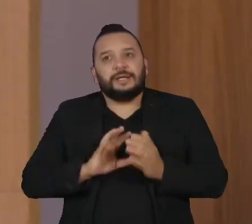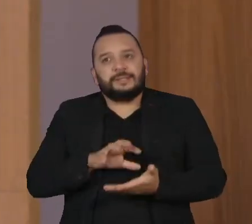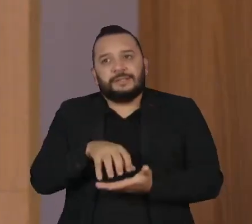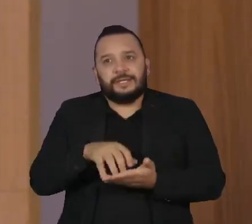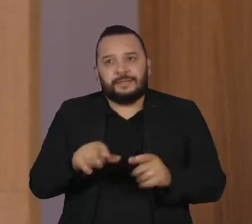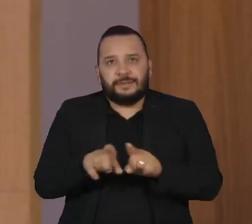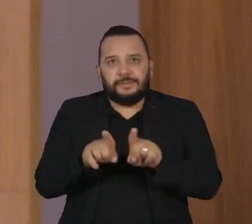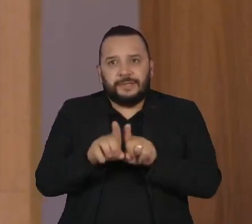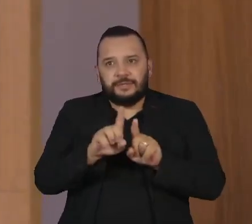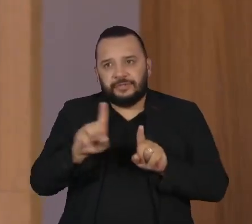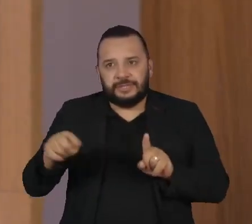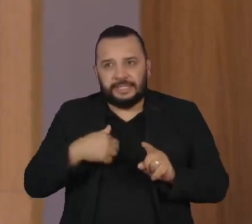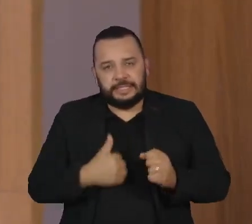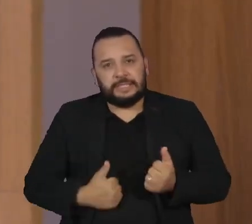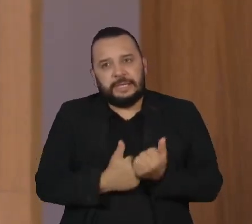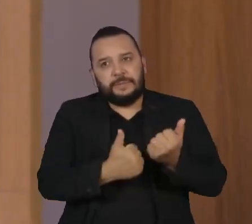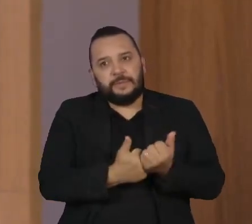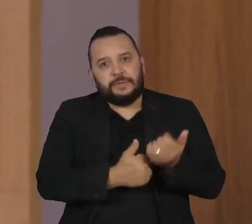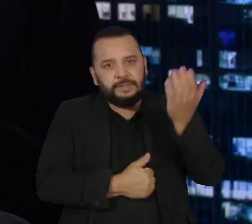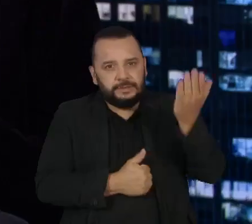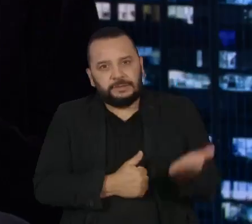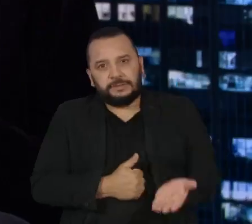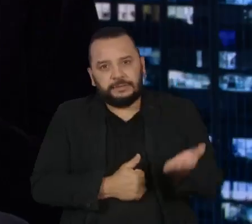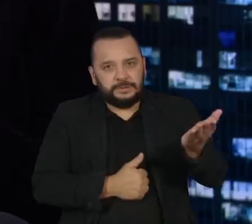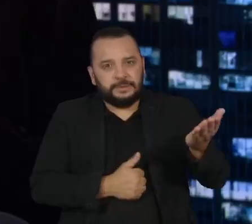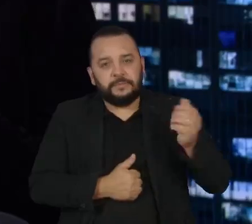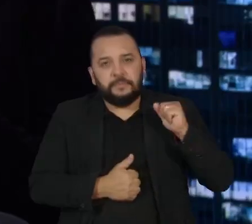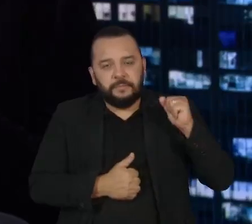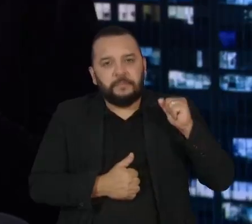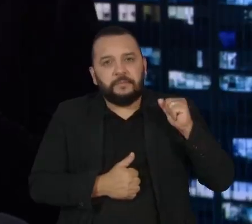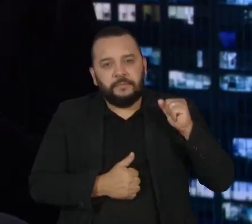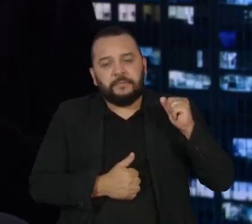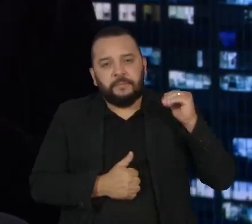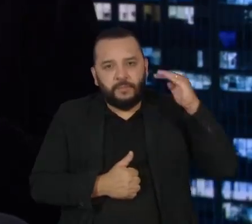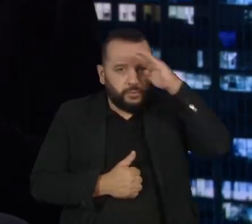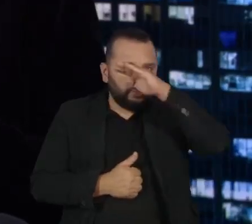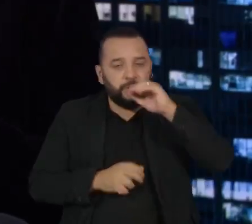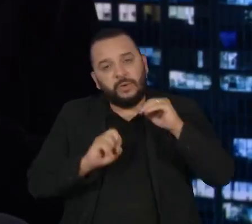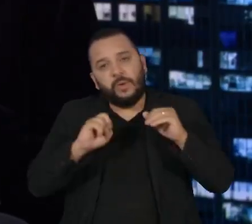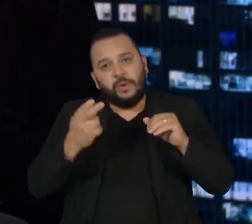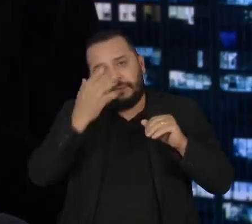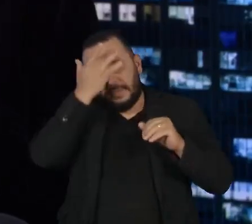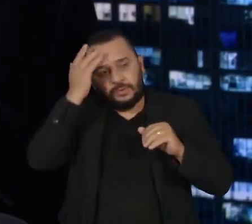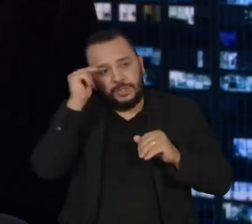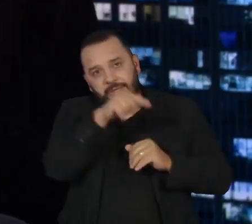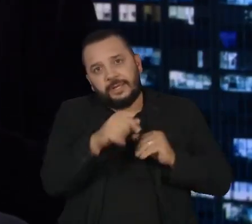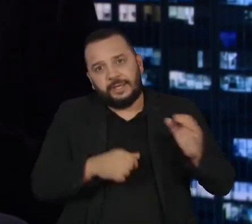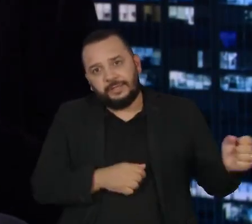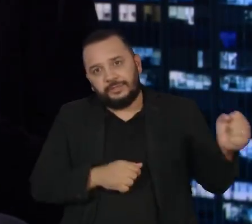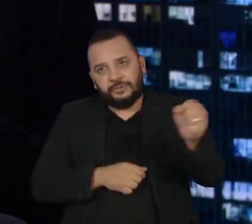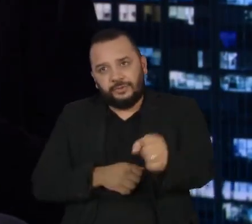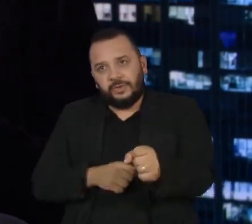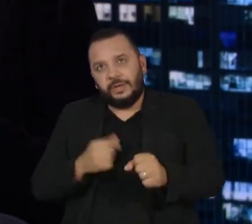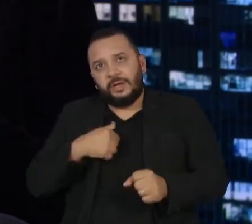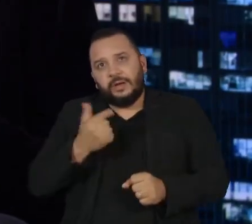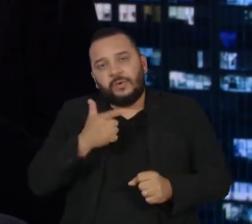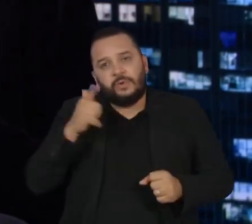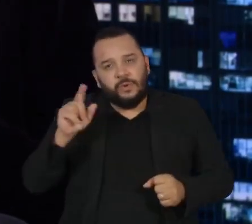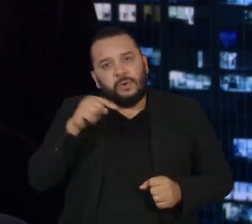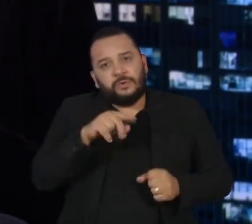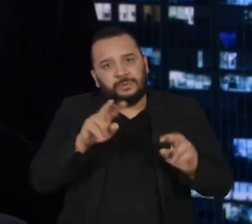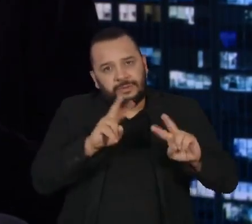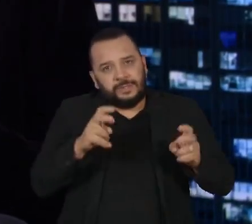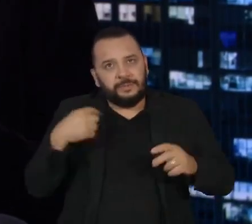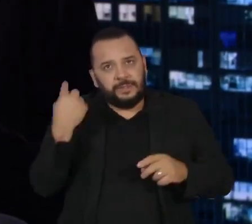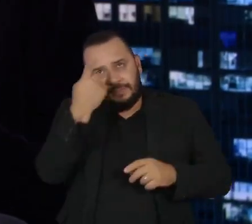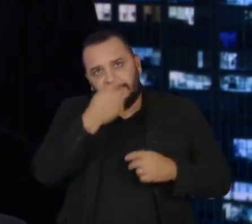direita em torno dessa figura do Bolsonaro ou algum sucessor indicado por ele, né? Acho que é um outro ponto também que a gente pode